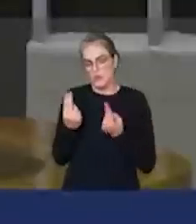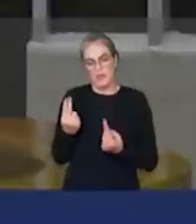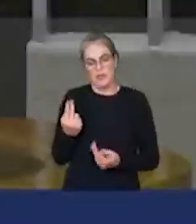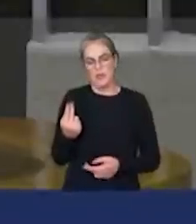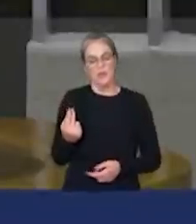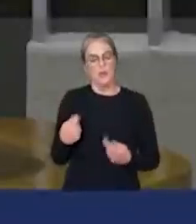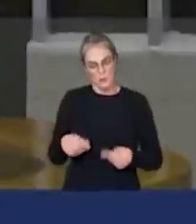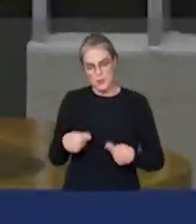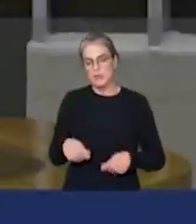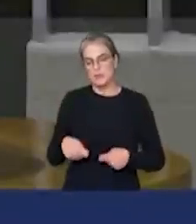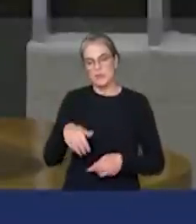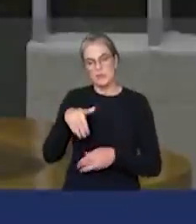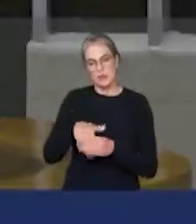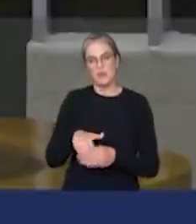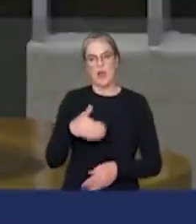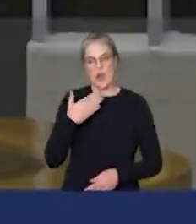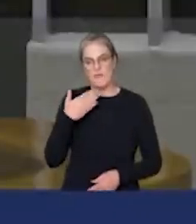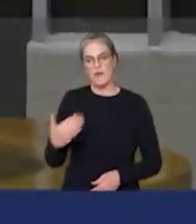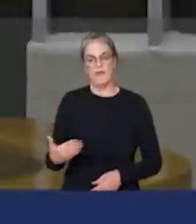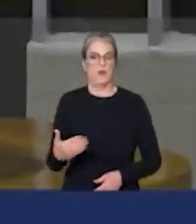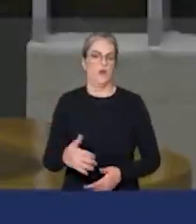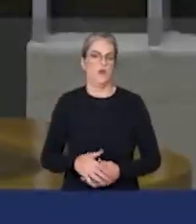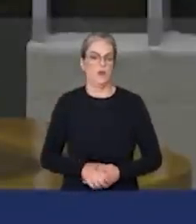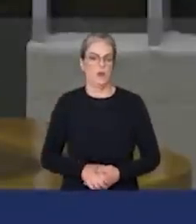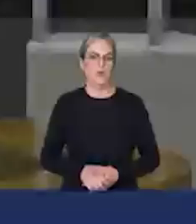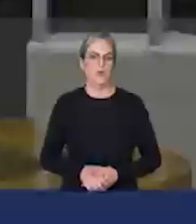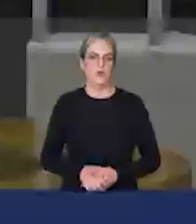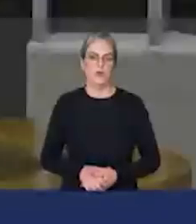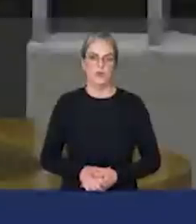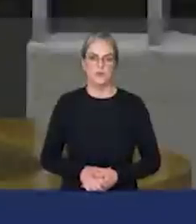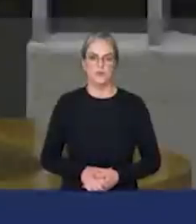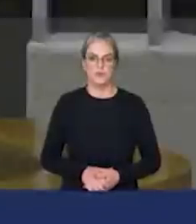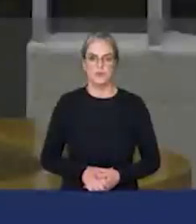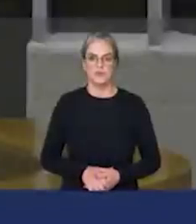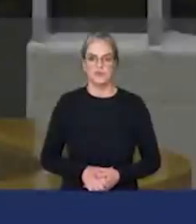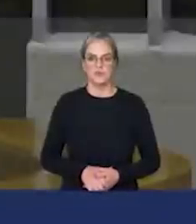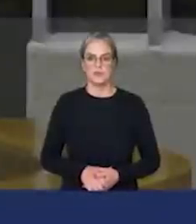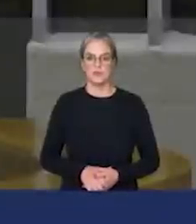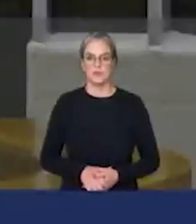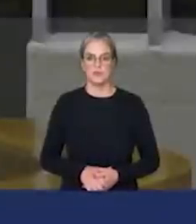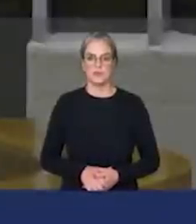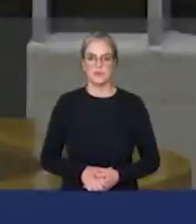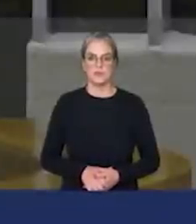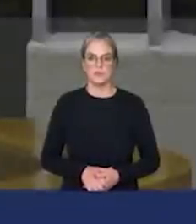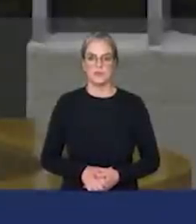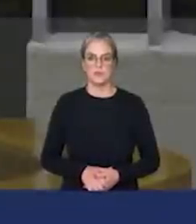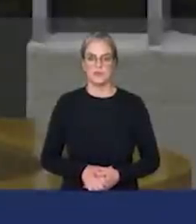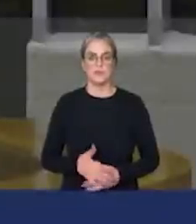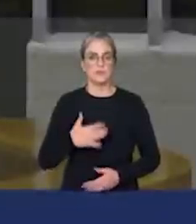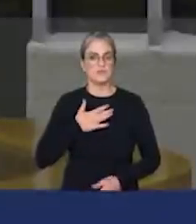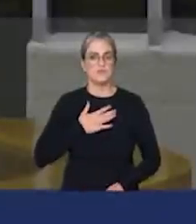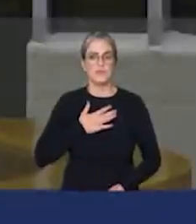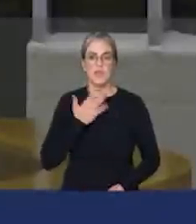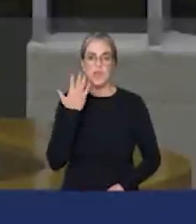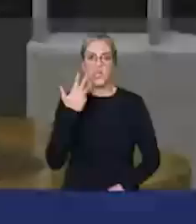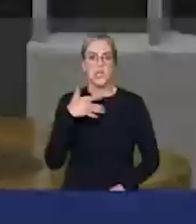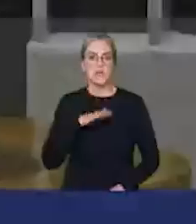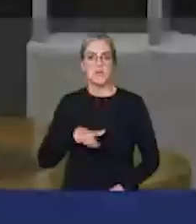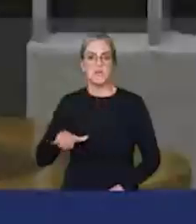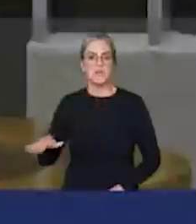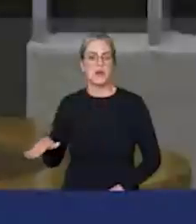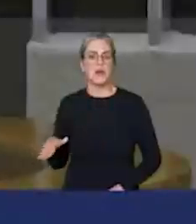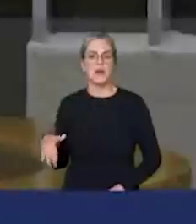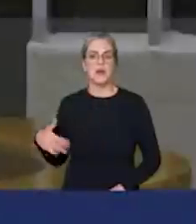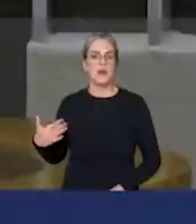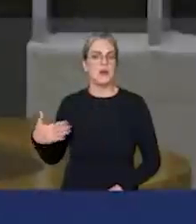votar uma resolução onde a gente ver que a minha infância foi construída e eu